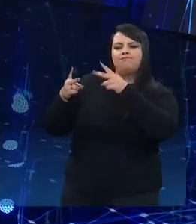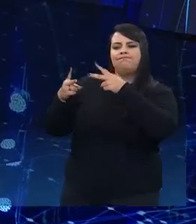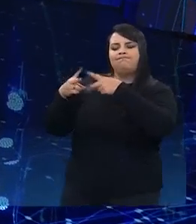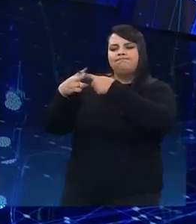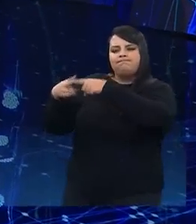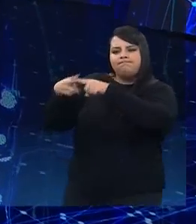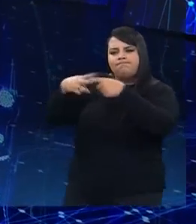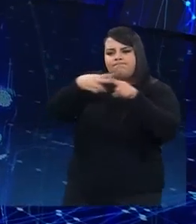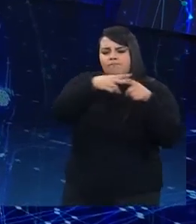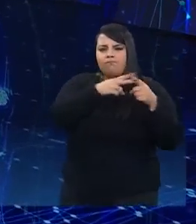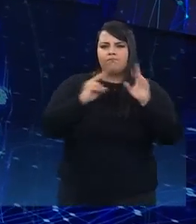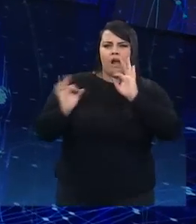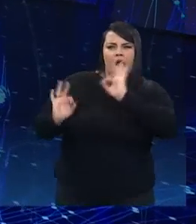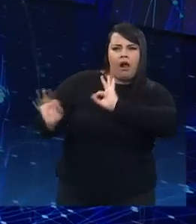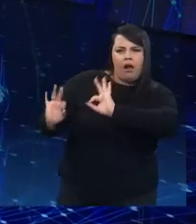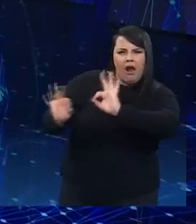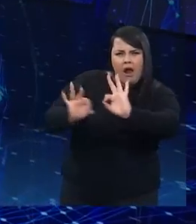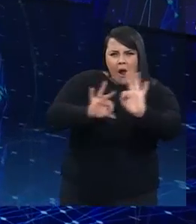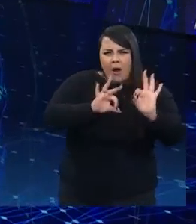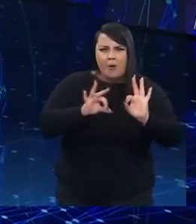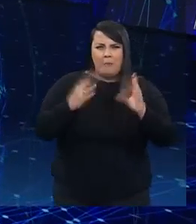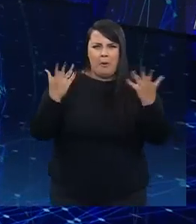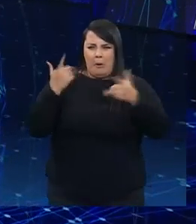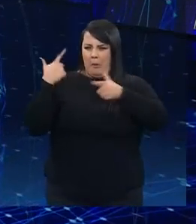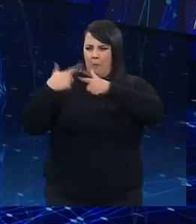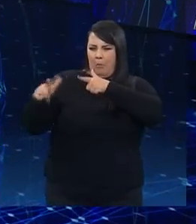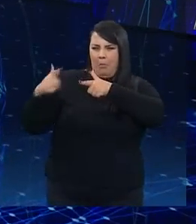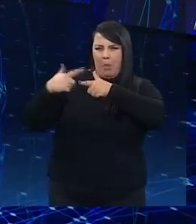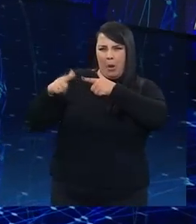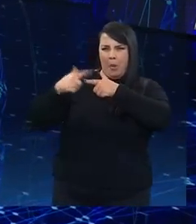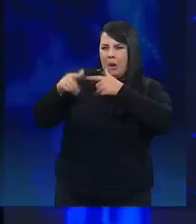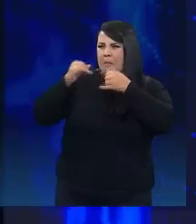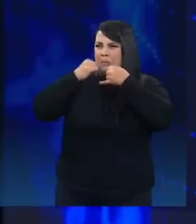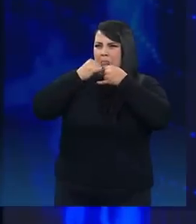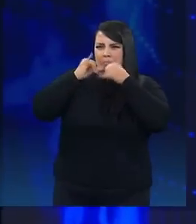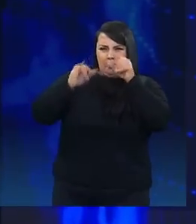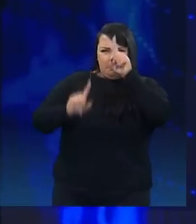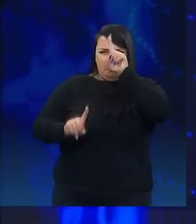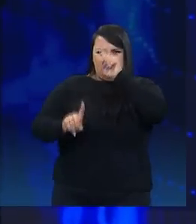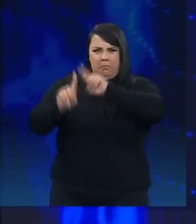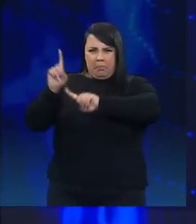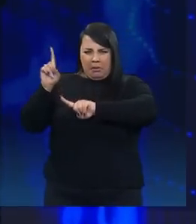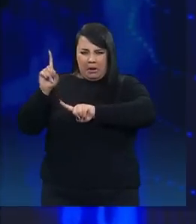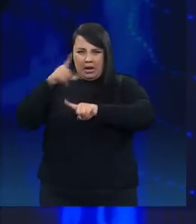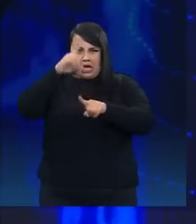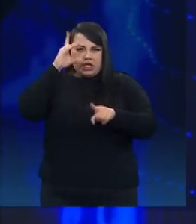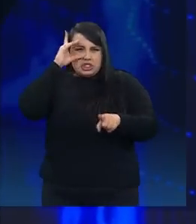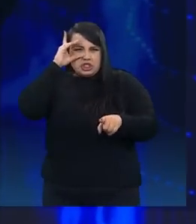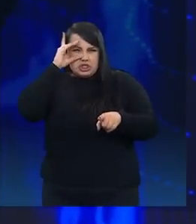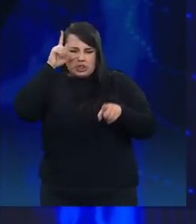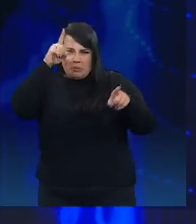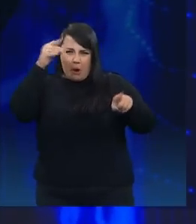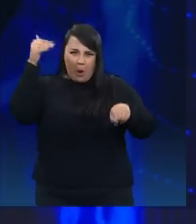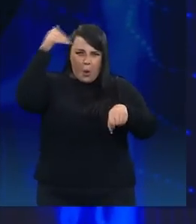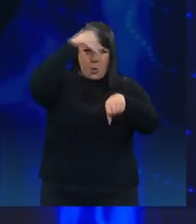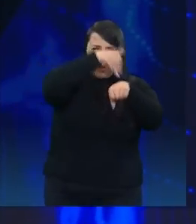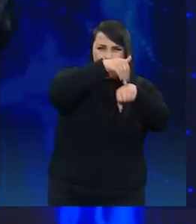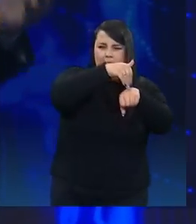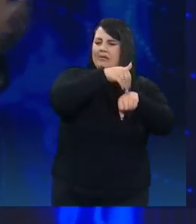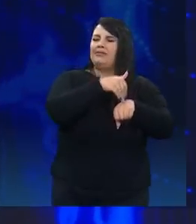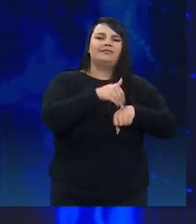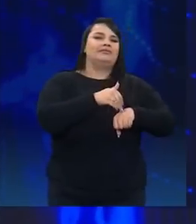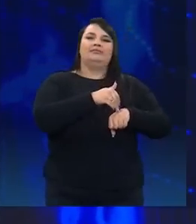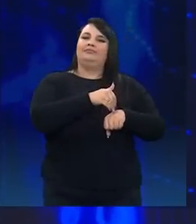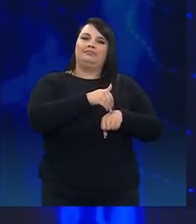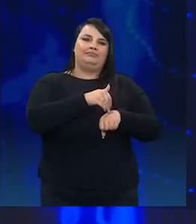colocar na conta, nas costas da Dilma a conta de energia elétrica da privatização mal feita lá nos anos 90,